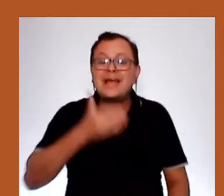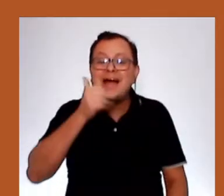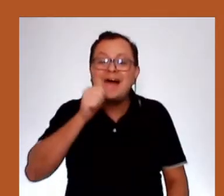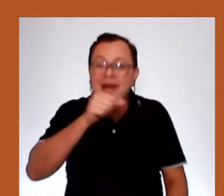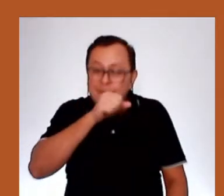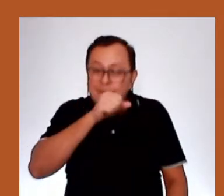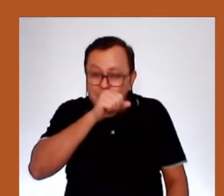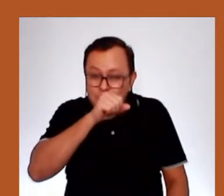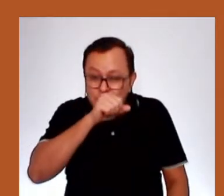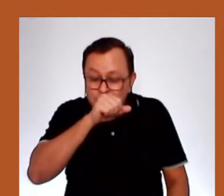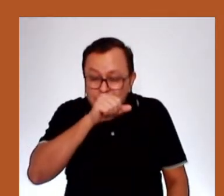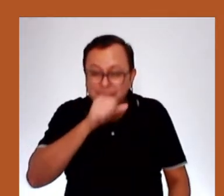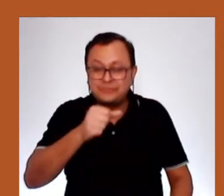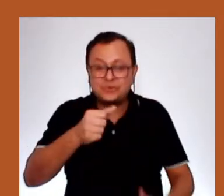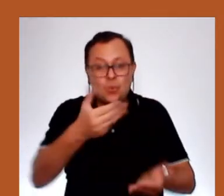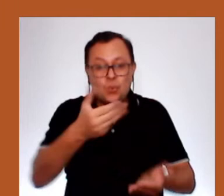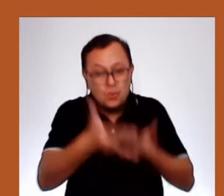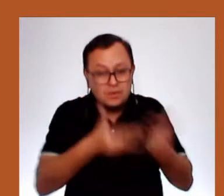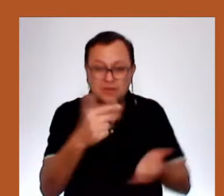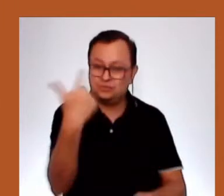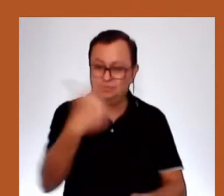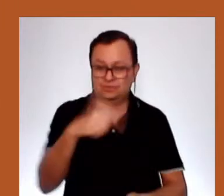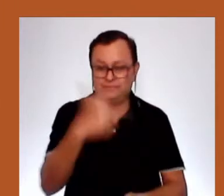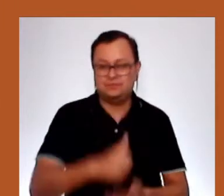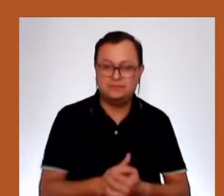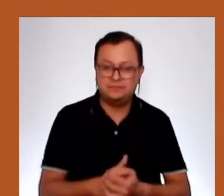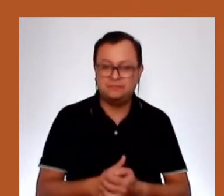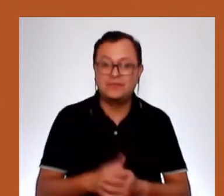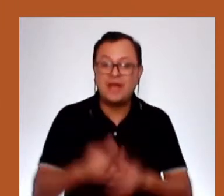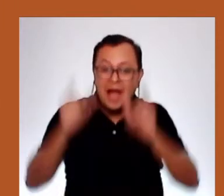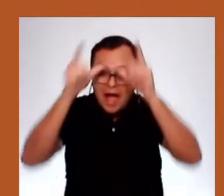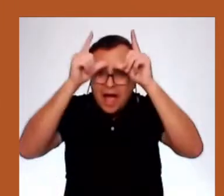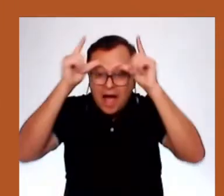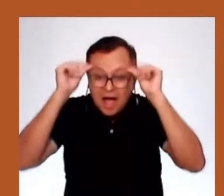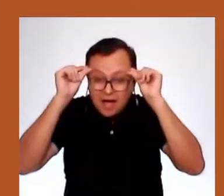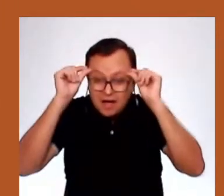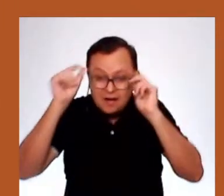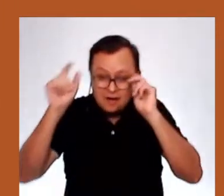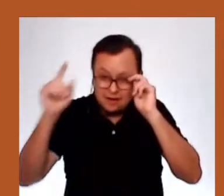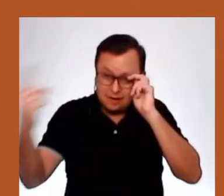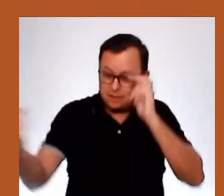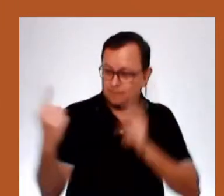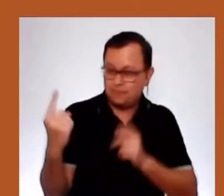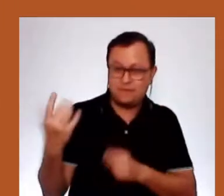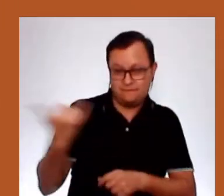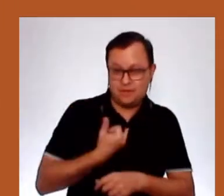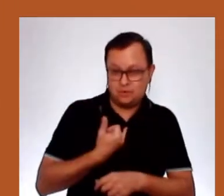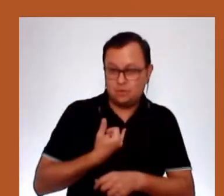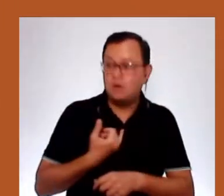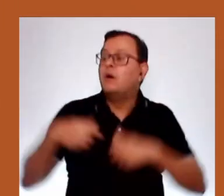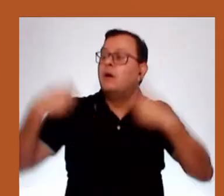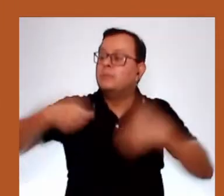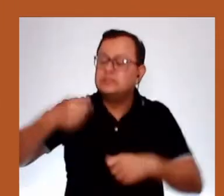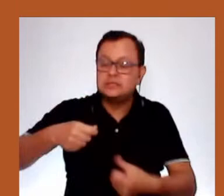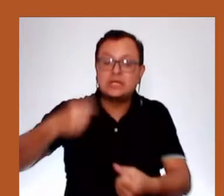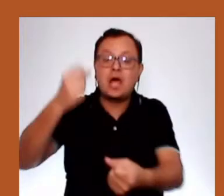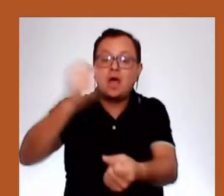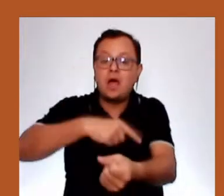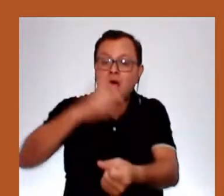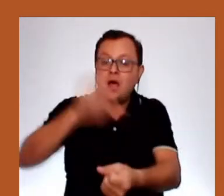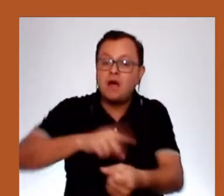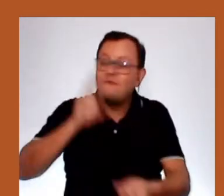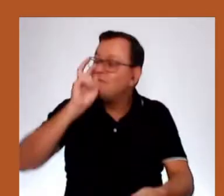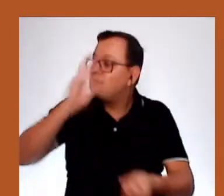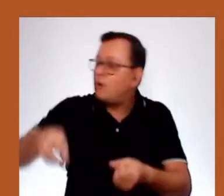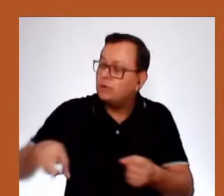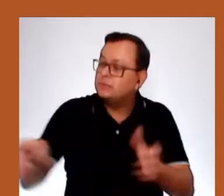lata de uma técnica de enfermagem que ela tinha que fazer quimioterapia sem que ela soubesse que estava com câncer e isso me destruiu. E tive que ouvir na lata também